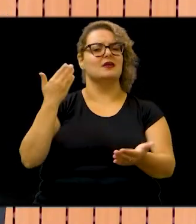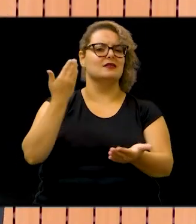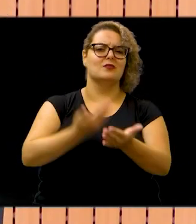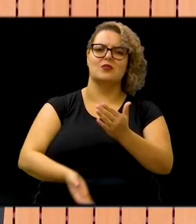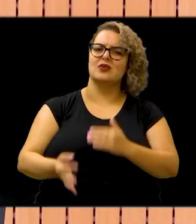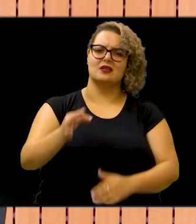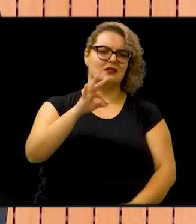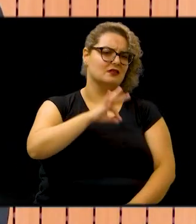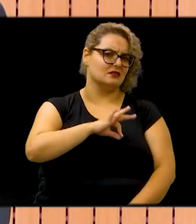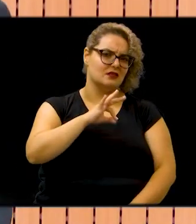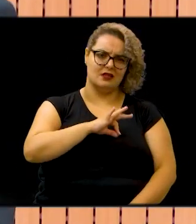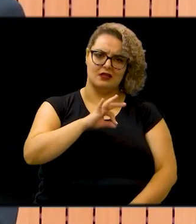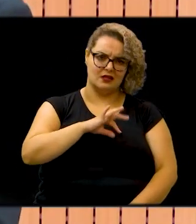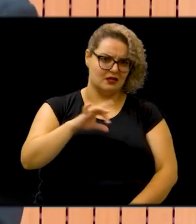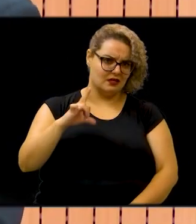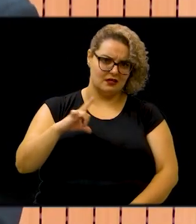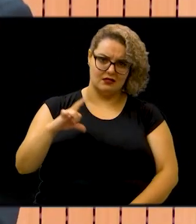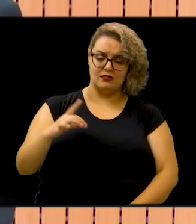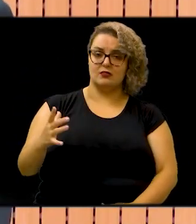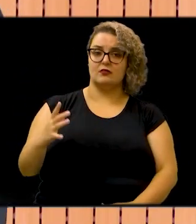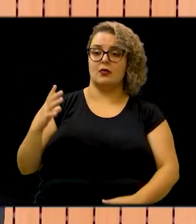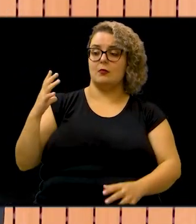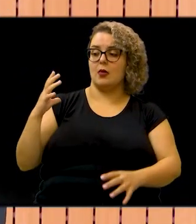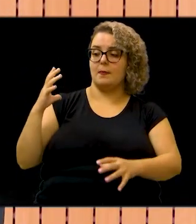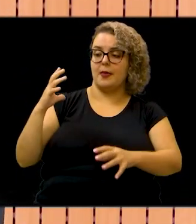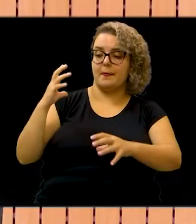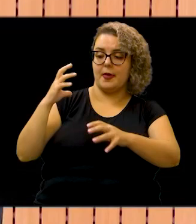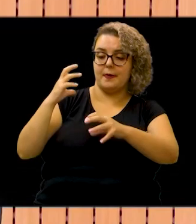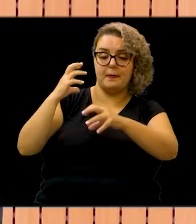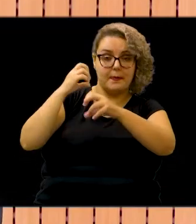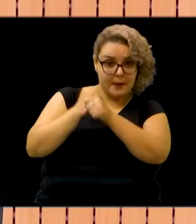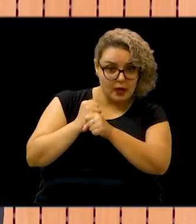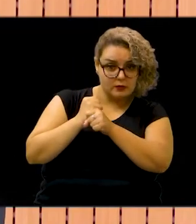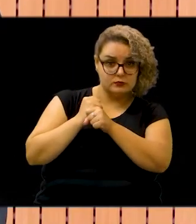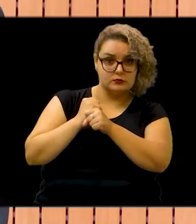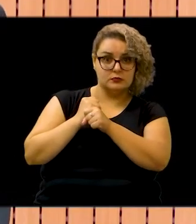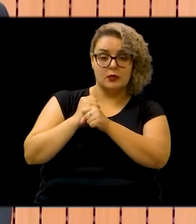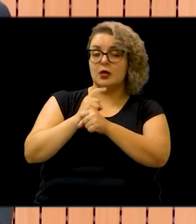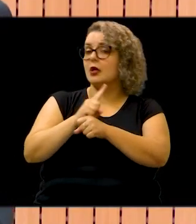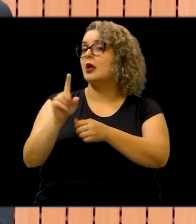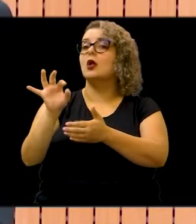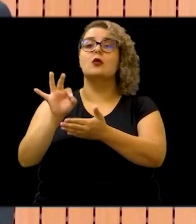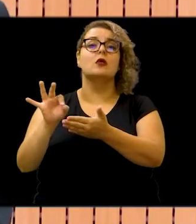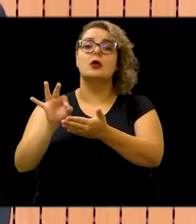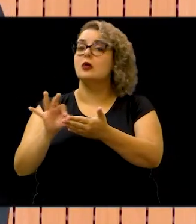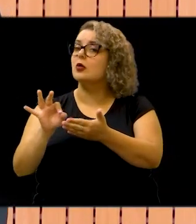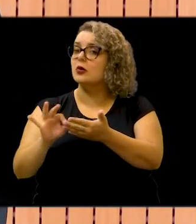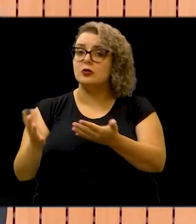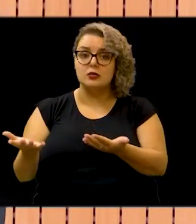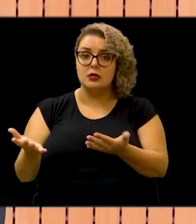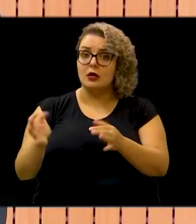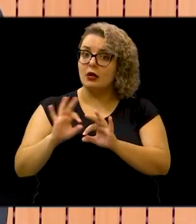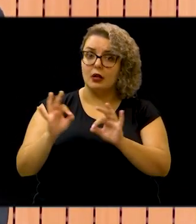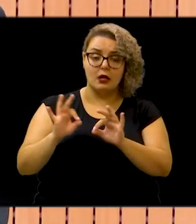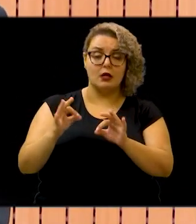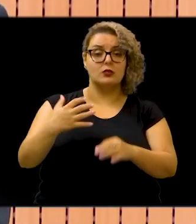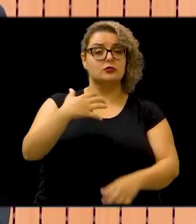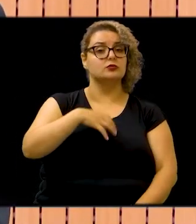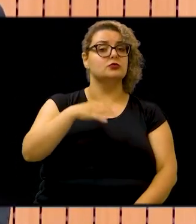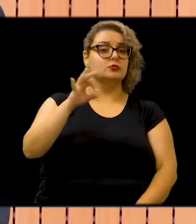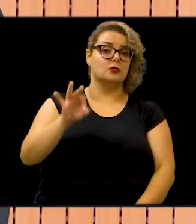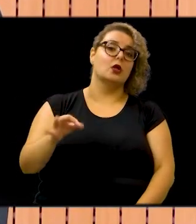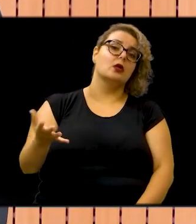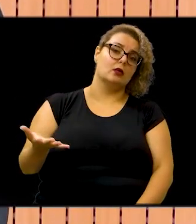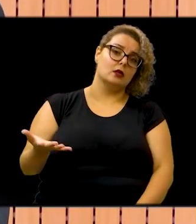diversas perdas salariais que foram se acumulando e que não foram corrigidas de